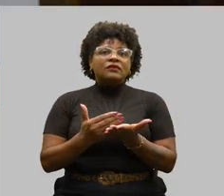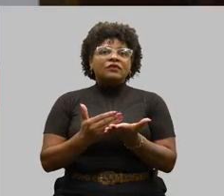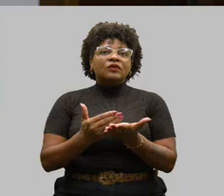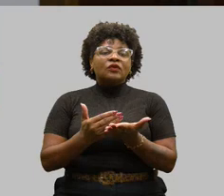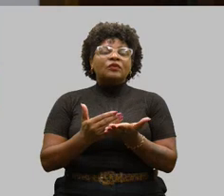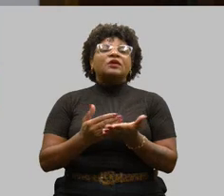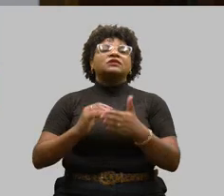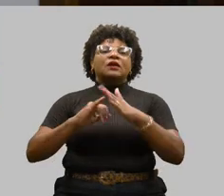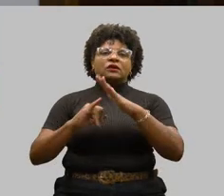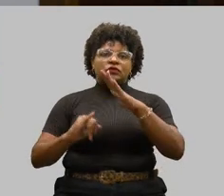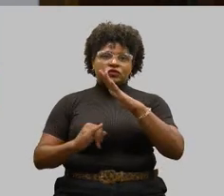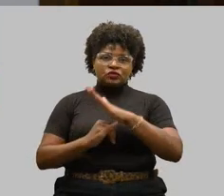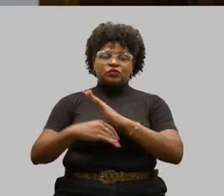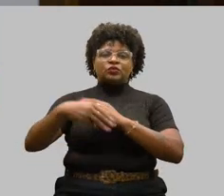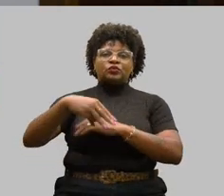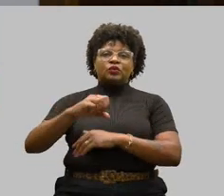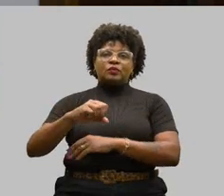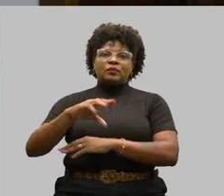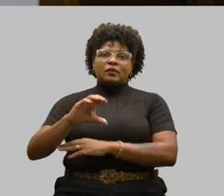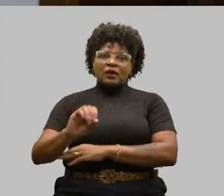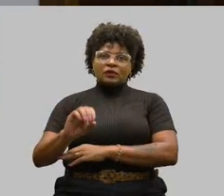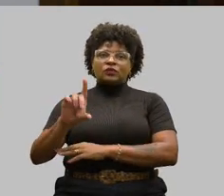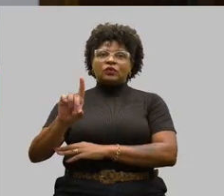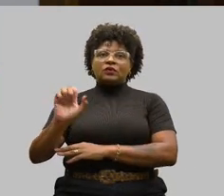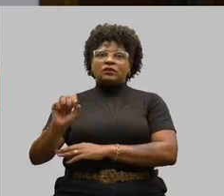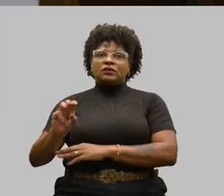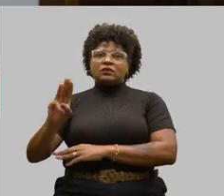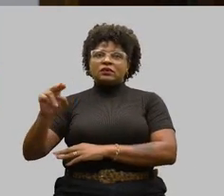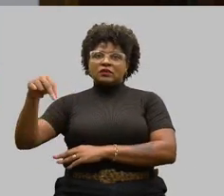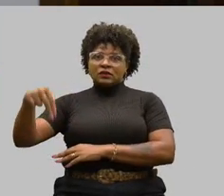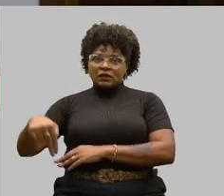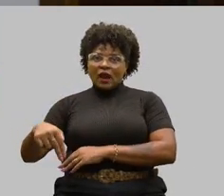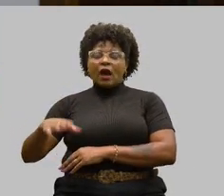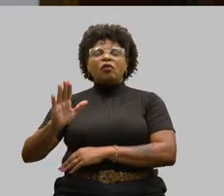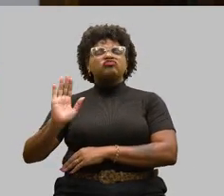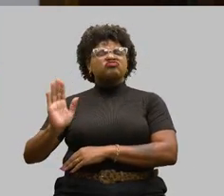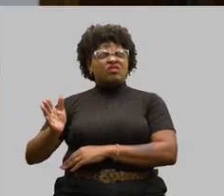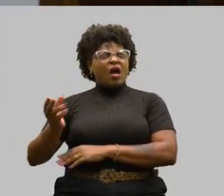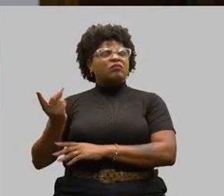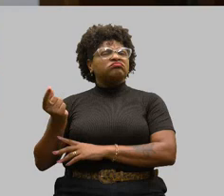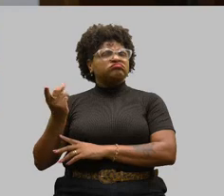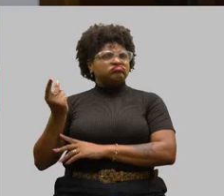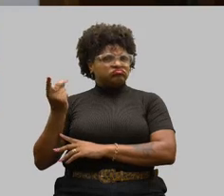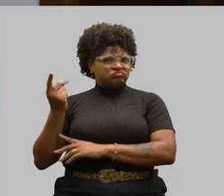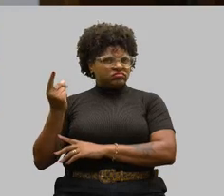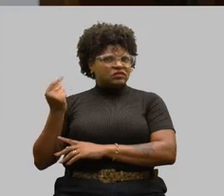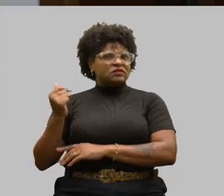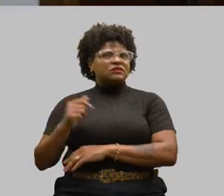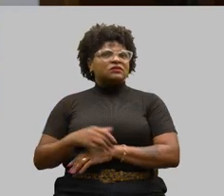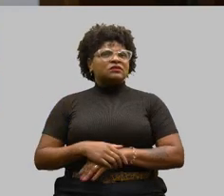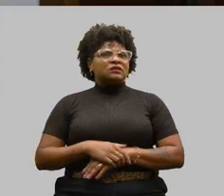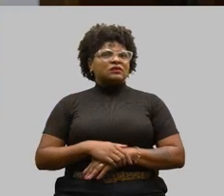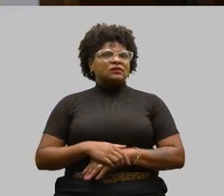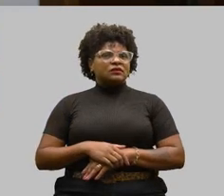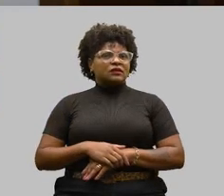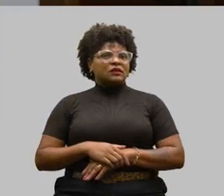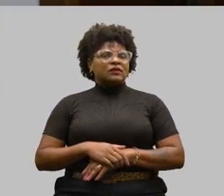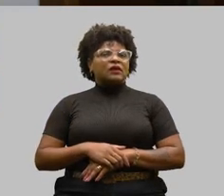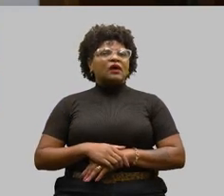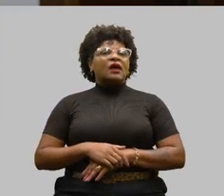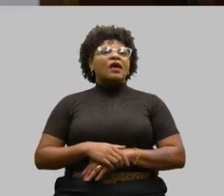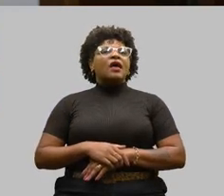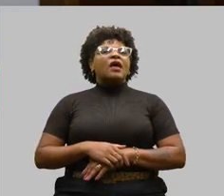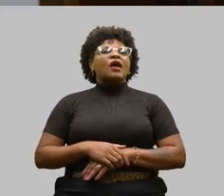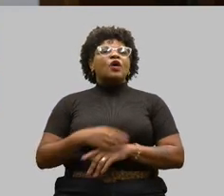Manaus já tem muito tempo na verdade graça o talento apoiado